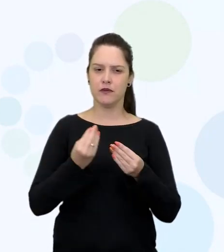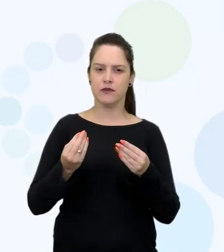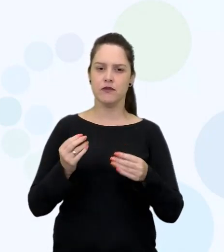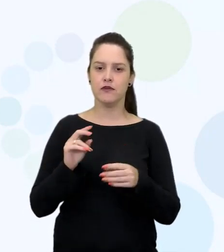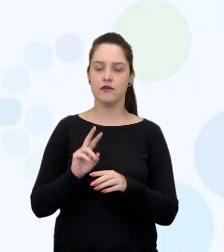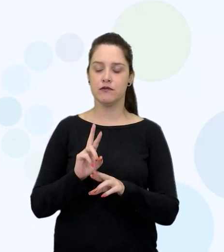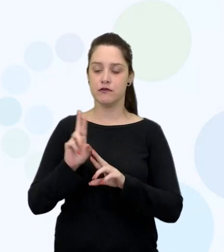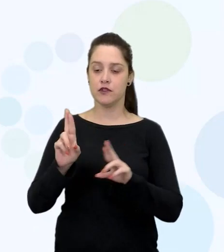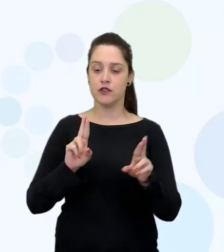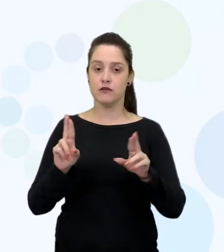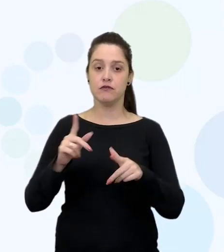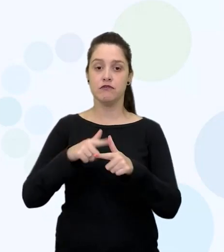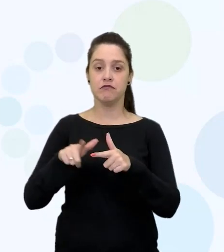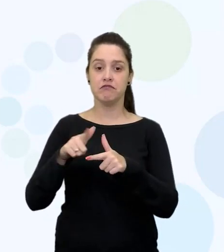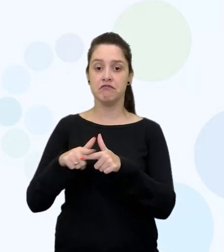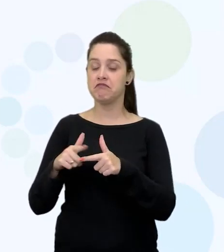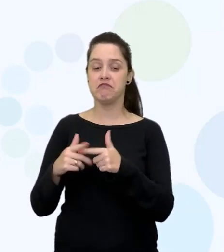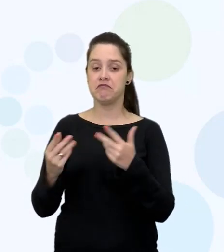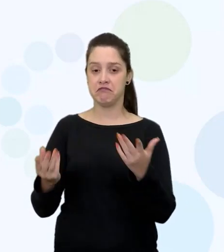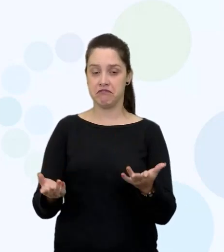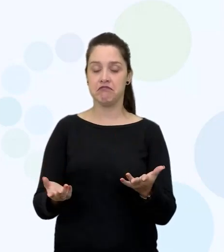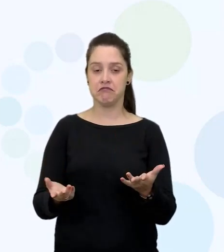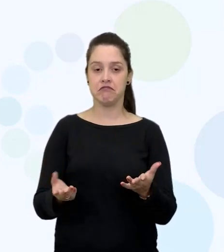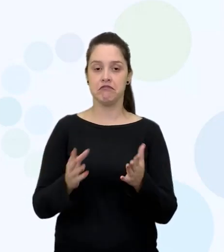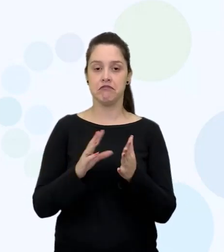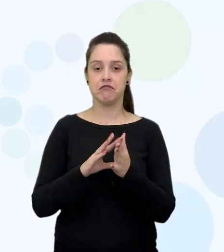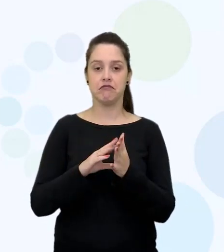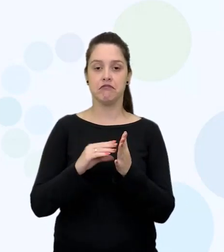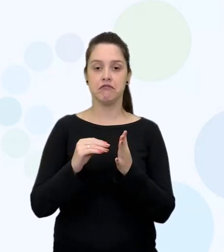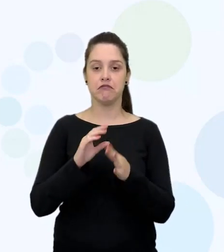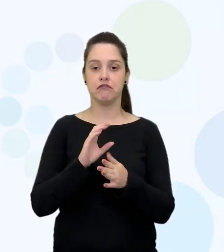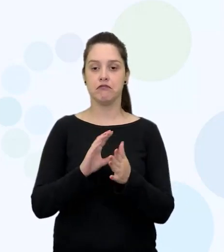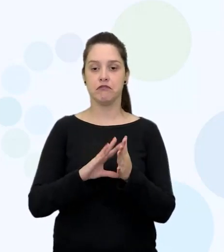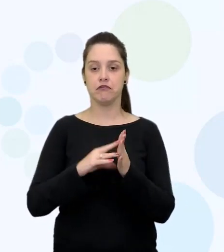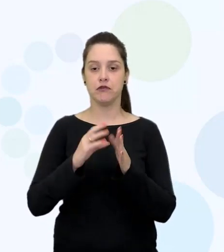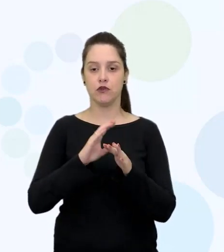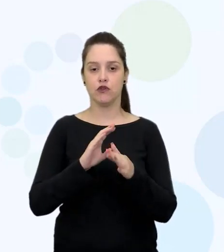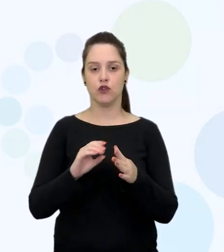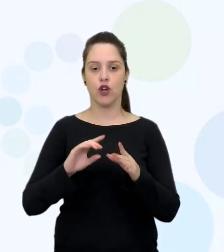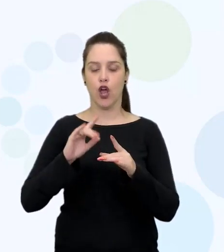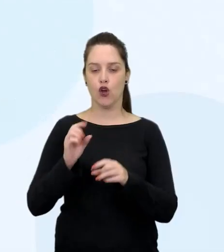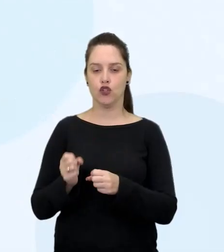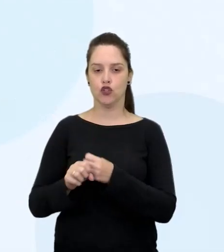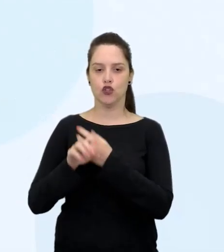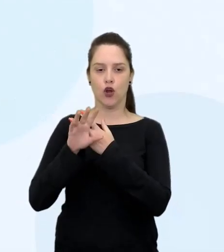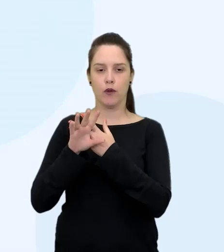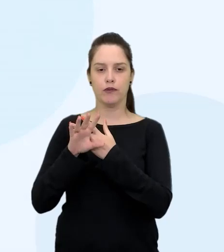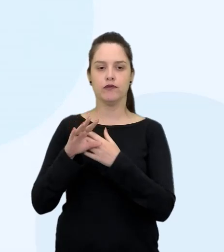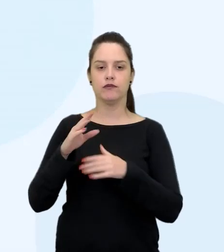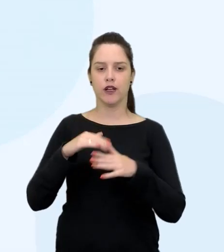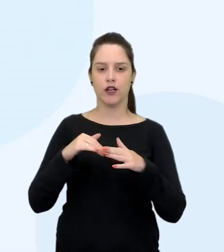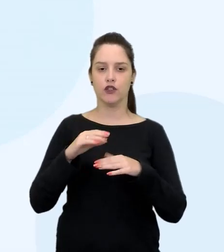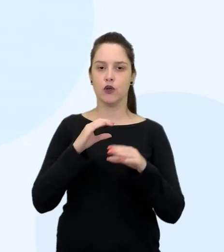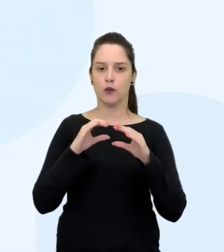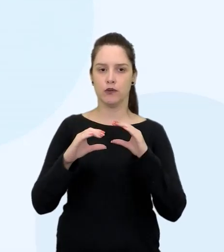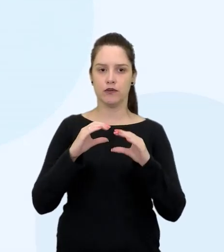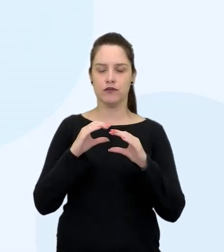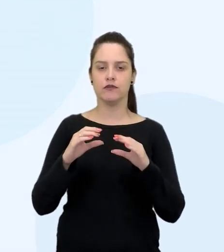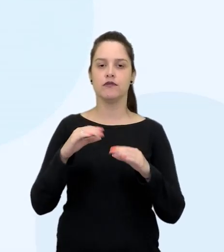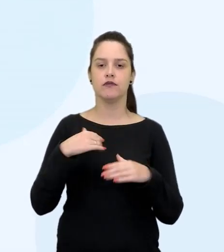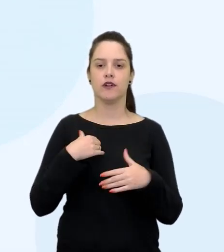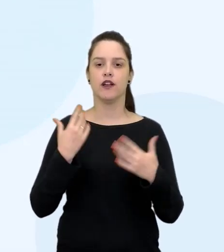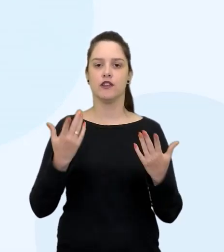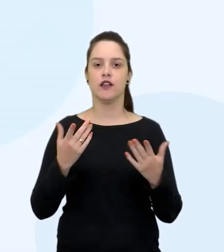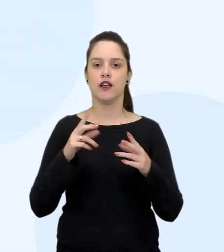tornar um resolvedor de problemas. O componente curricular é o workshop de técnicas de comunicação, né? A gente está aí